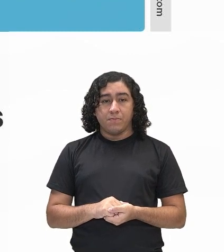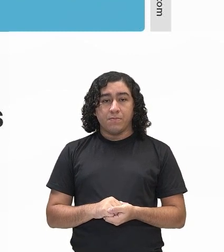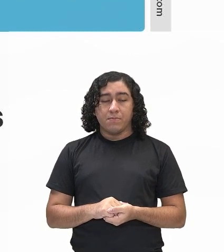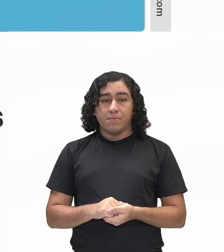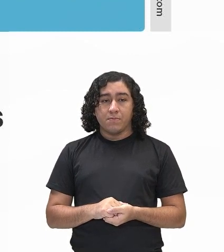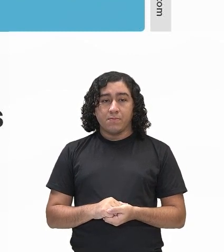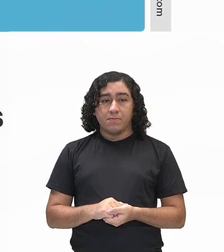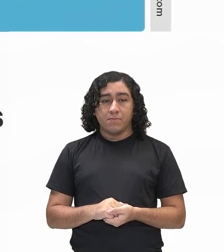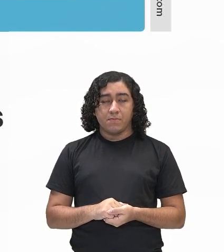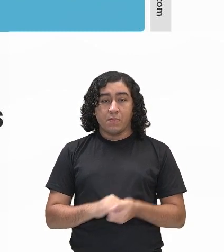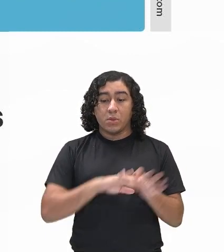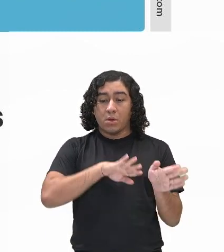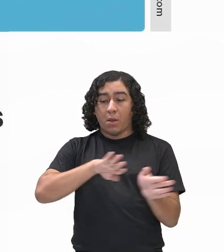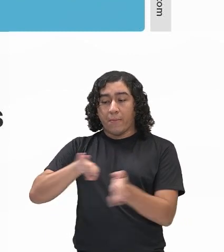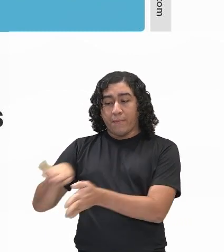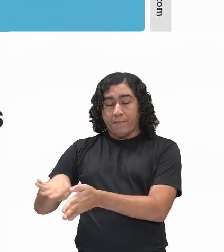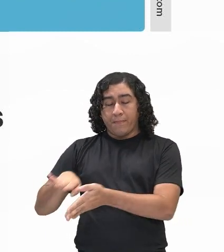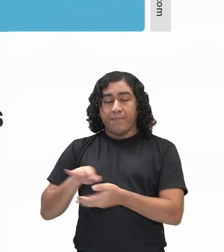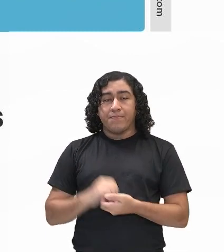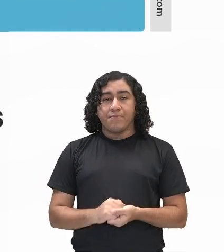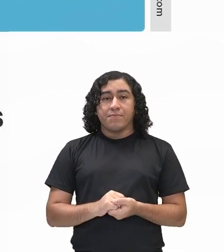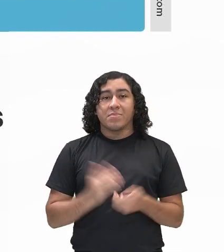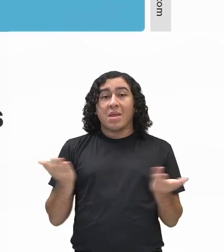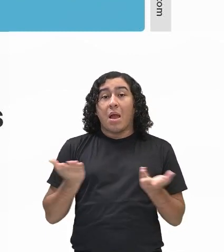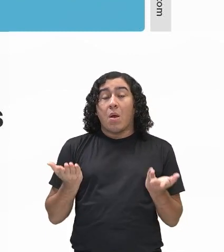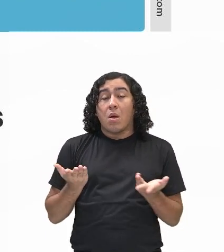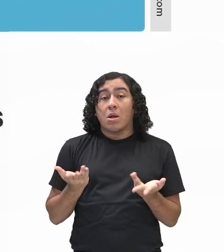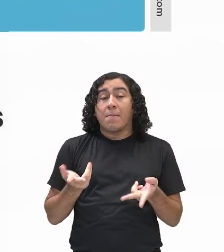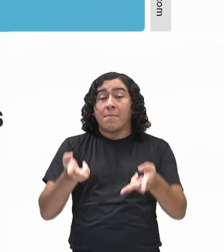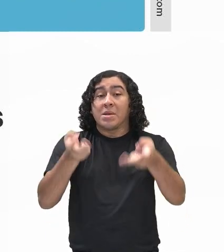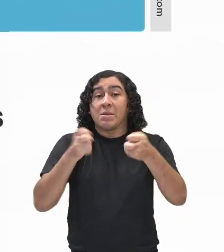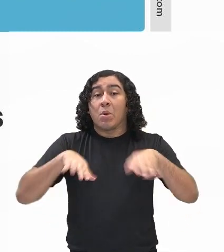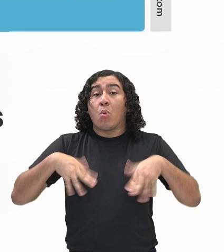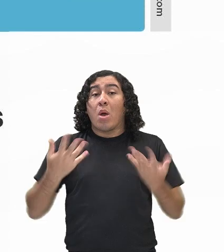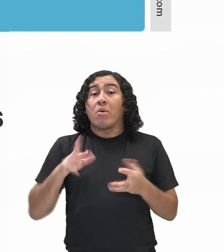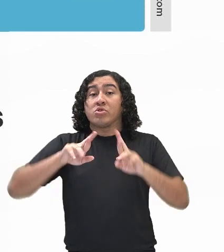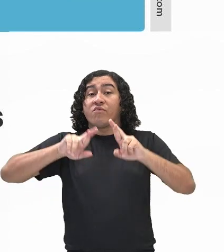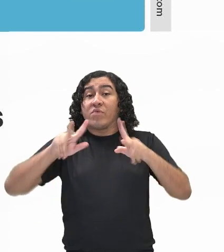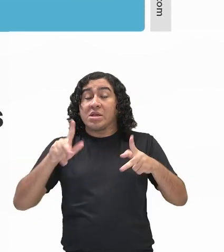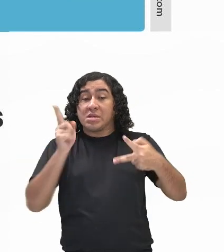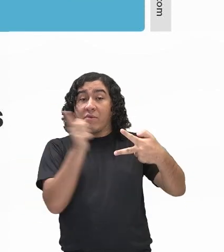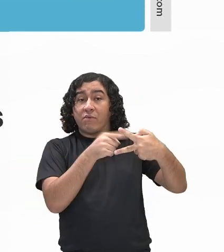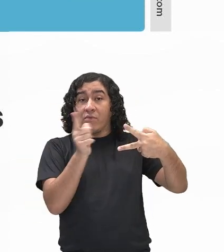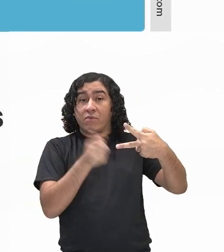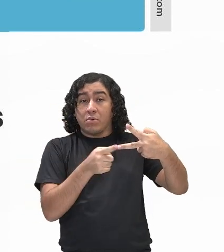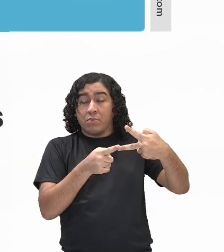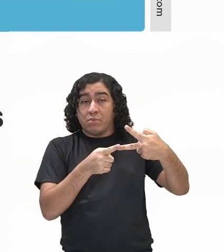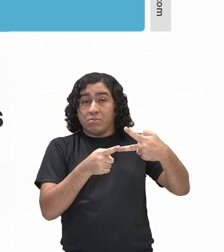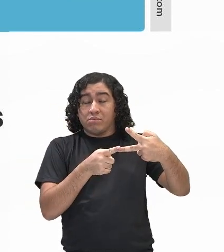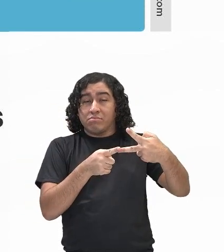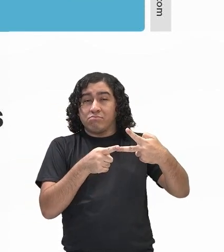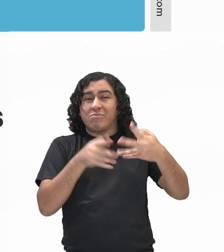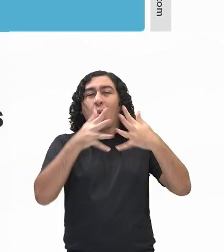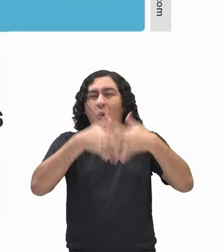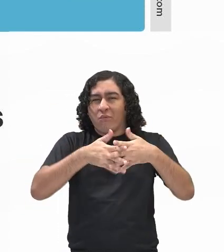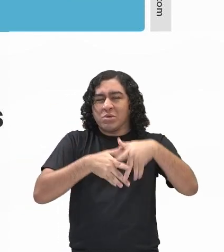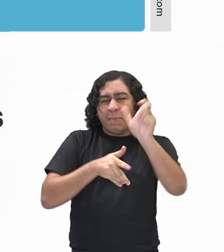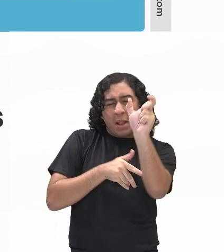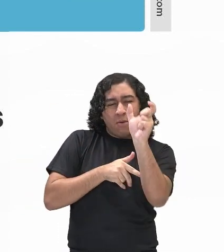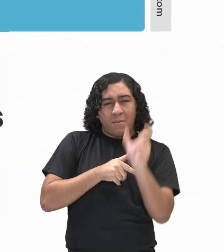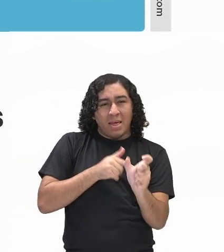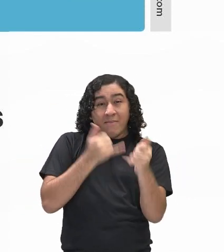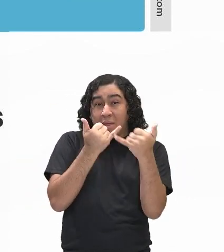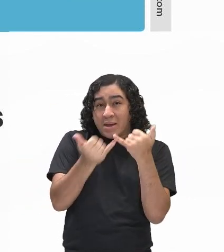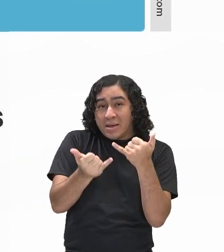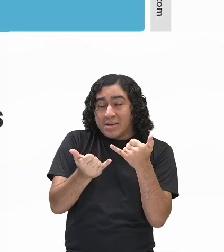aprofundar e ver a diferença entre valorar e valorizar, porque eu sei que todo mundo está confundindo isso aí.